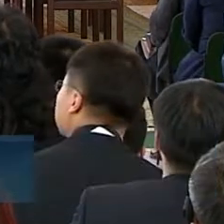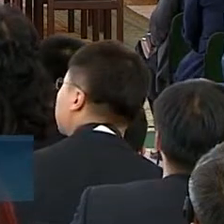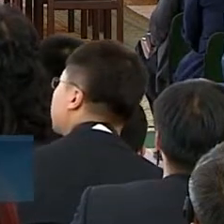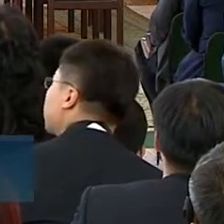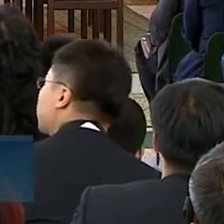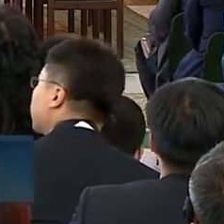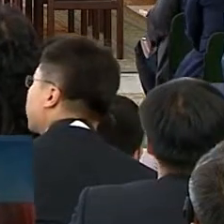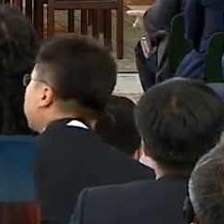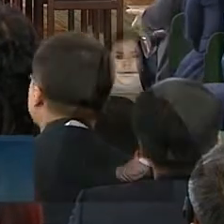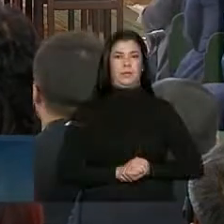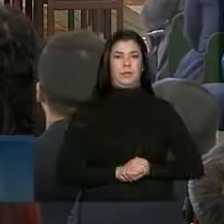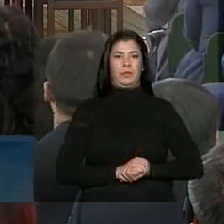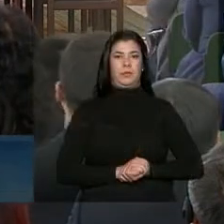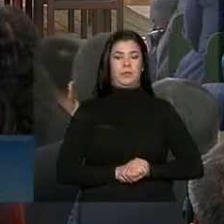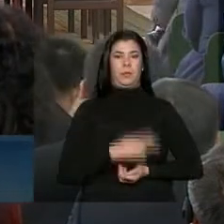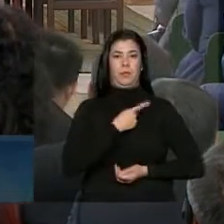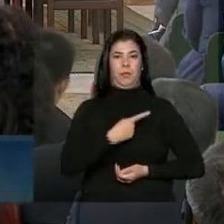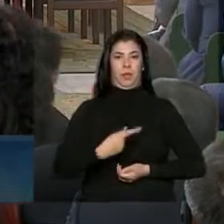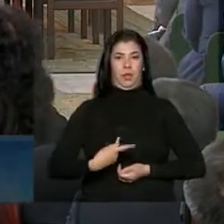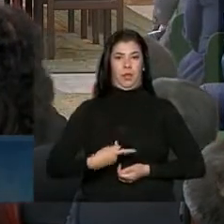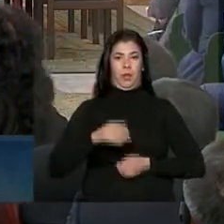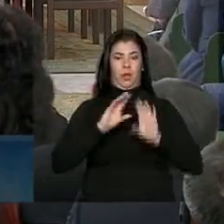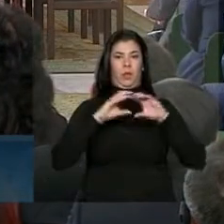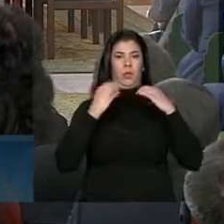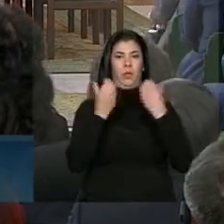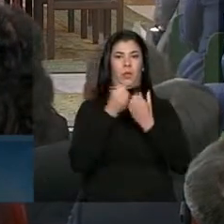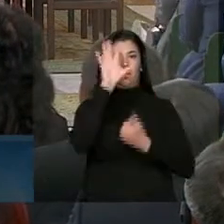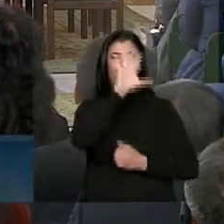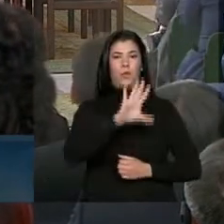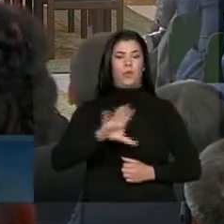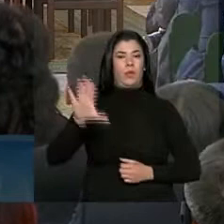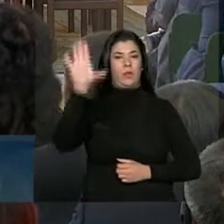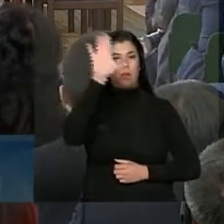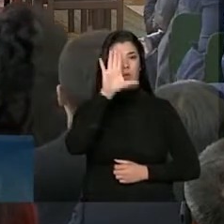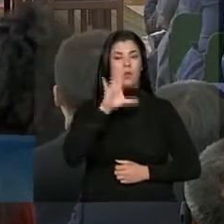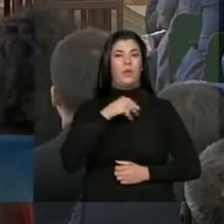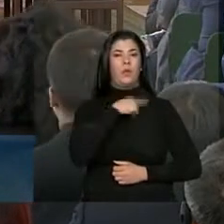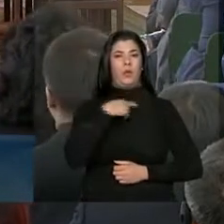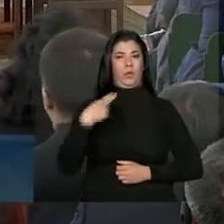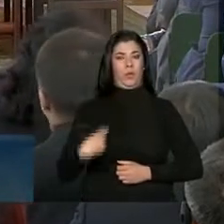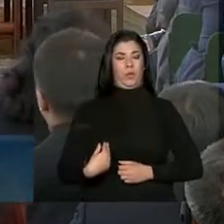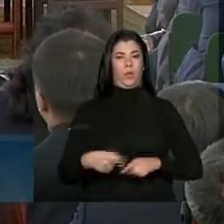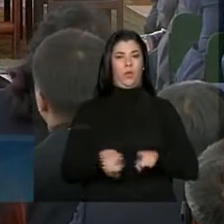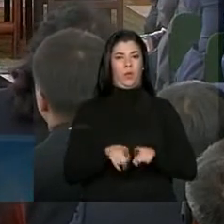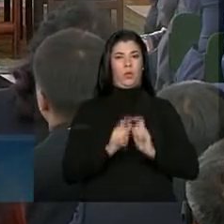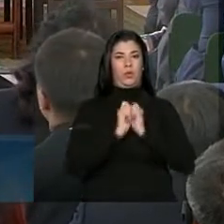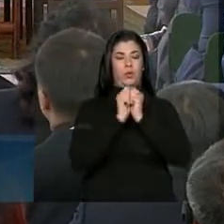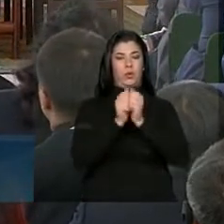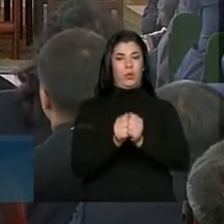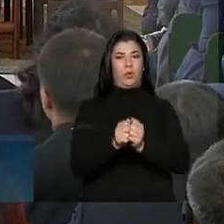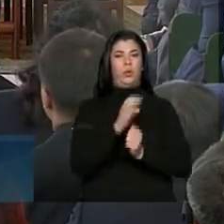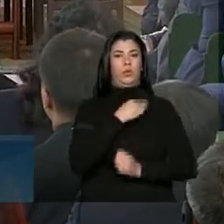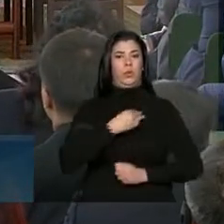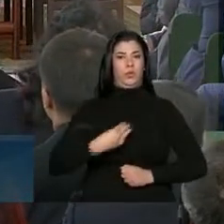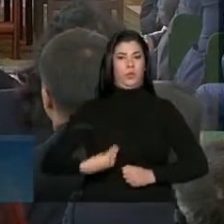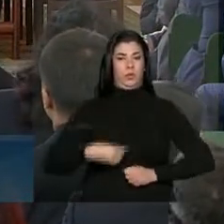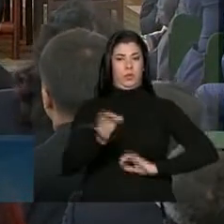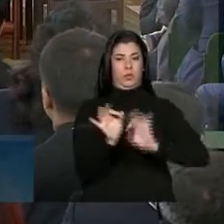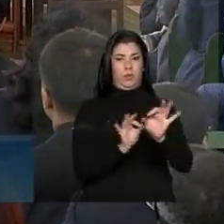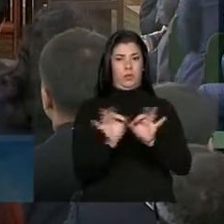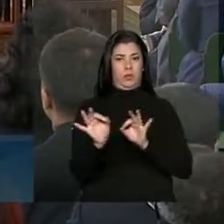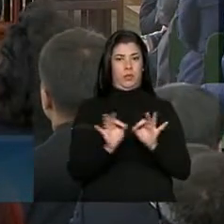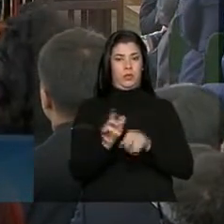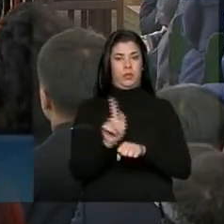Presidente da Comissão Nacional de Desenvolvimento e Reforma, Qiu Chaoxi, e o ministro do Planejamento, Orçamento e Gestão,